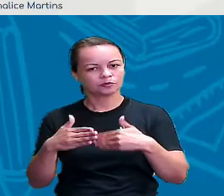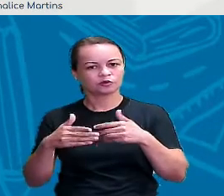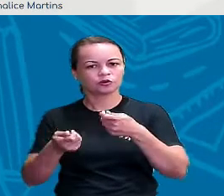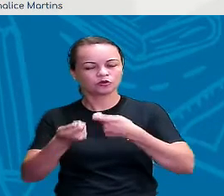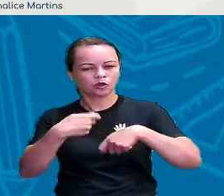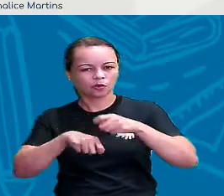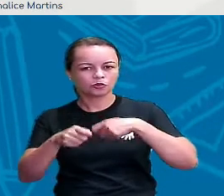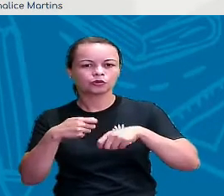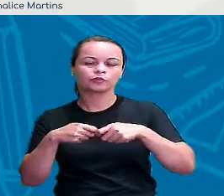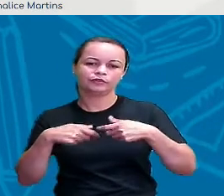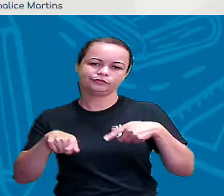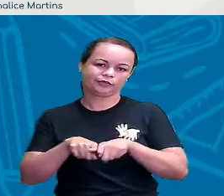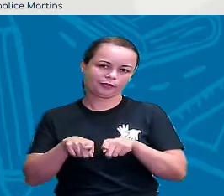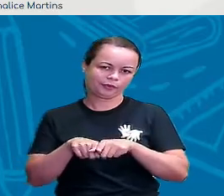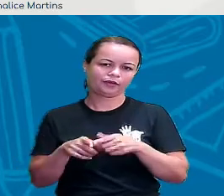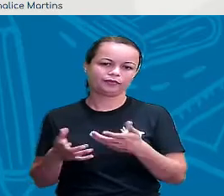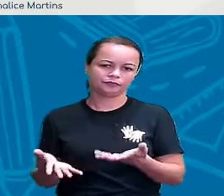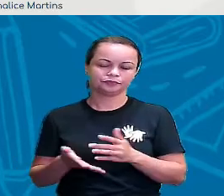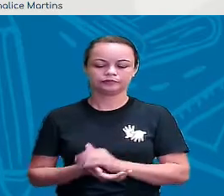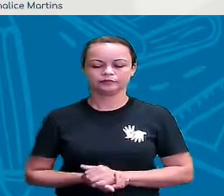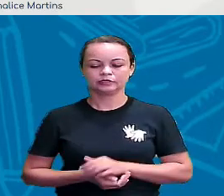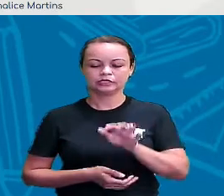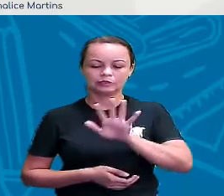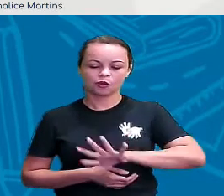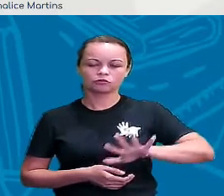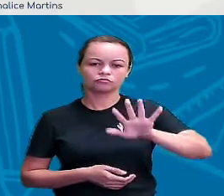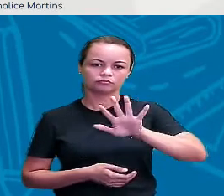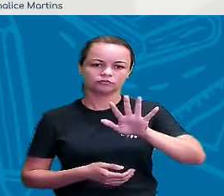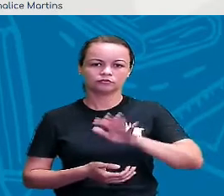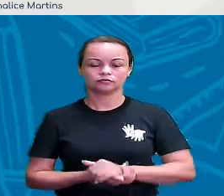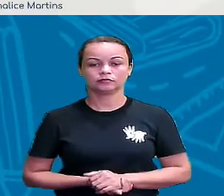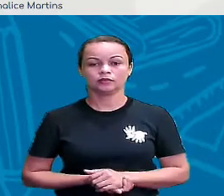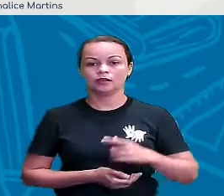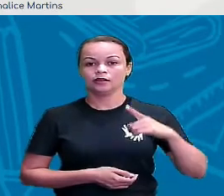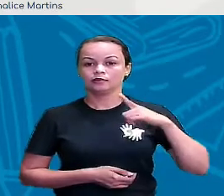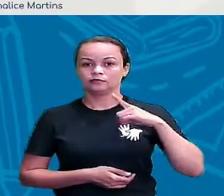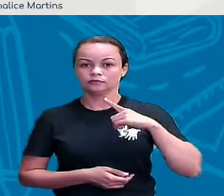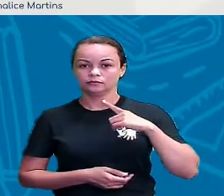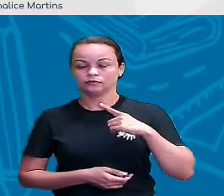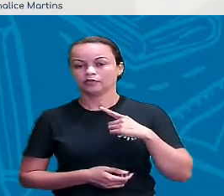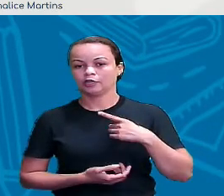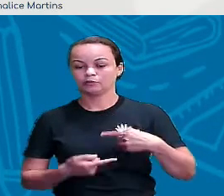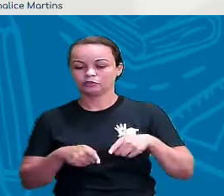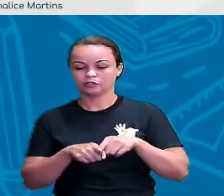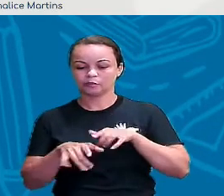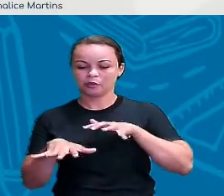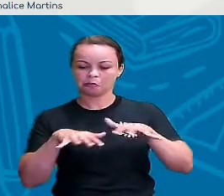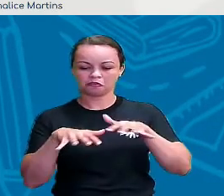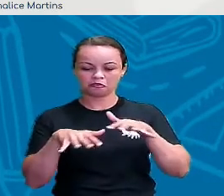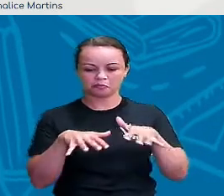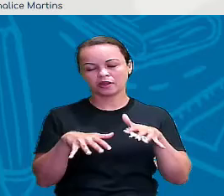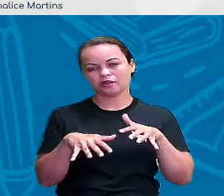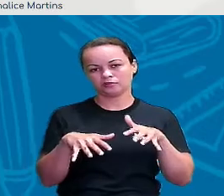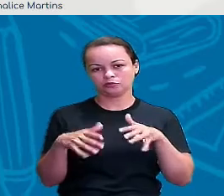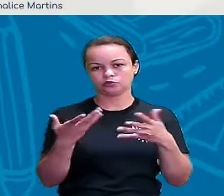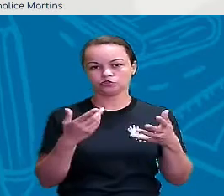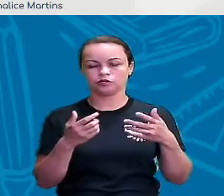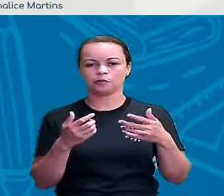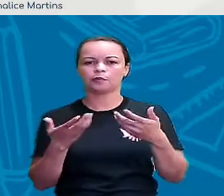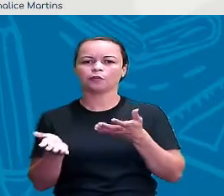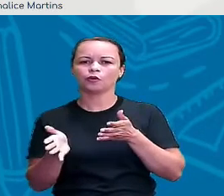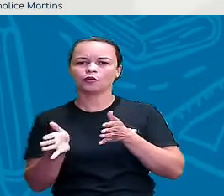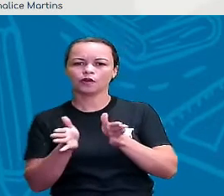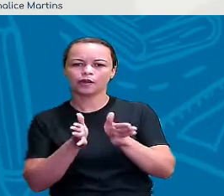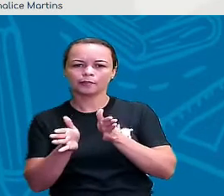como a gente já viu aqui, né? De modo geral. Então, a gente tem aí movimentos migratórios por